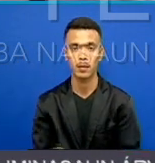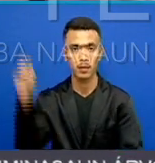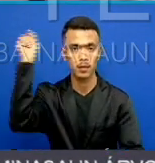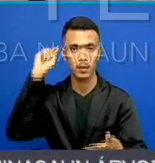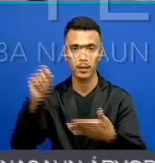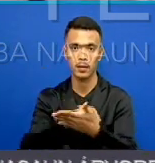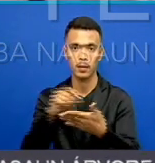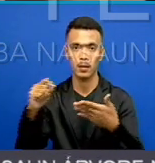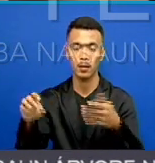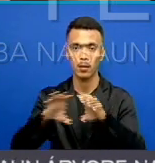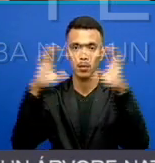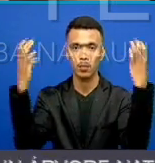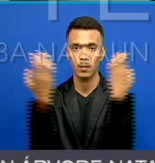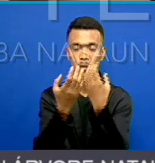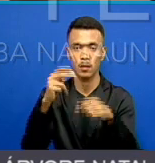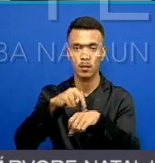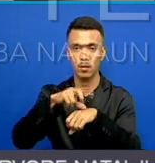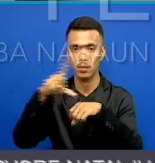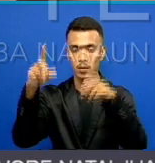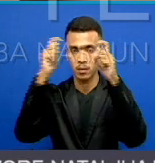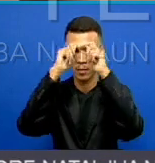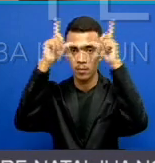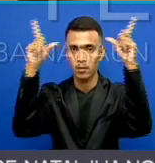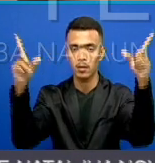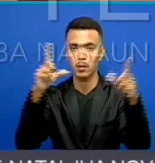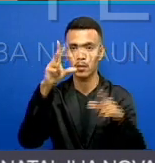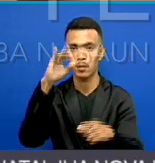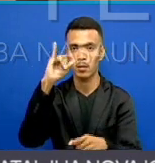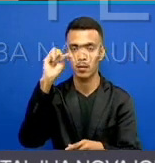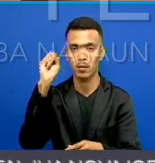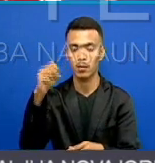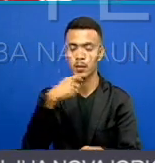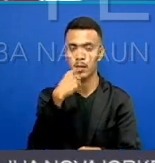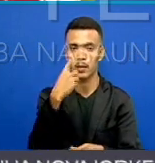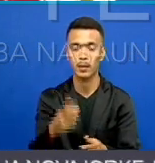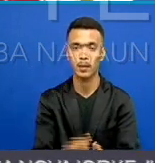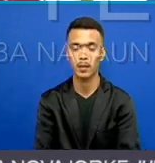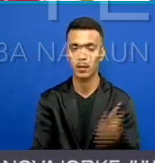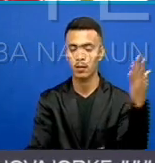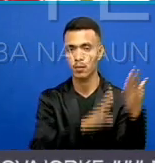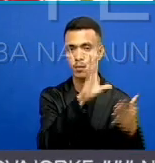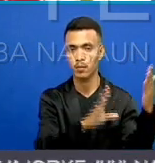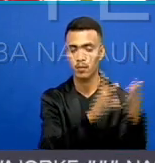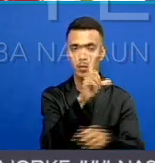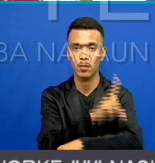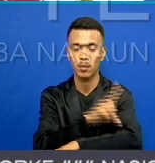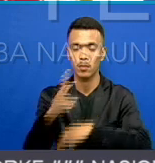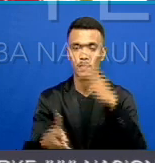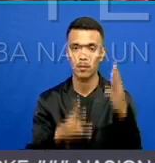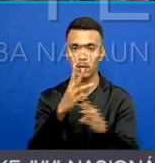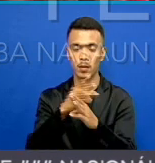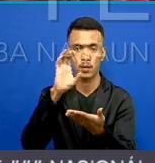Secretário Executivo Comissão Nacional Timor-Leste da UNESCO, Luiz Nívio de Fátima Hateten, comemoração Lorong Mundial Ciência